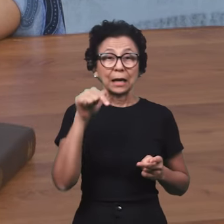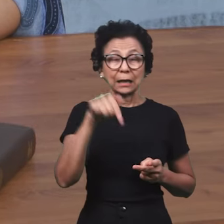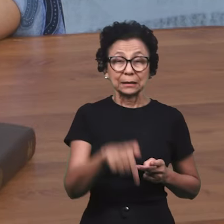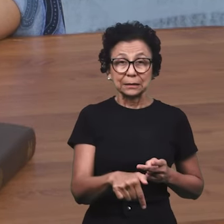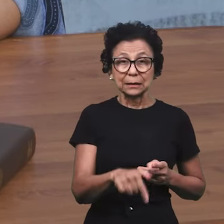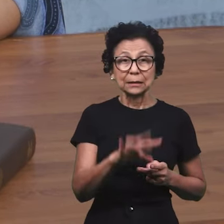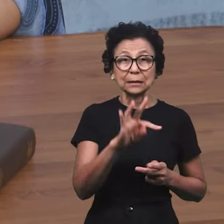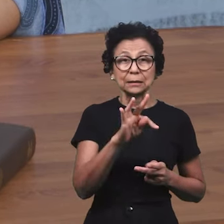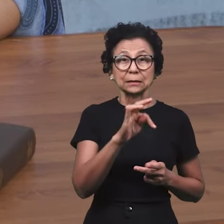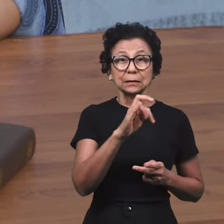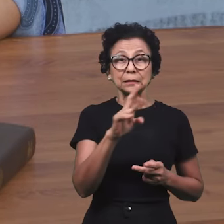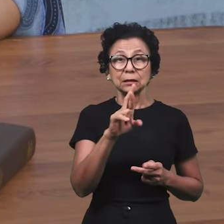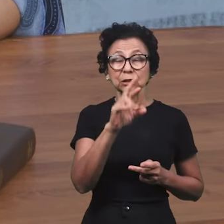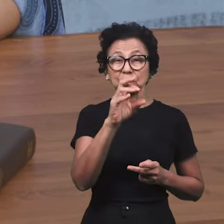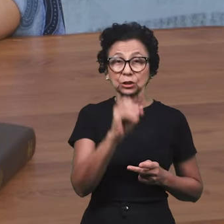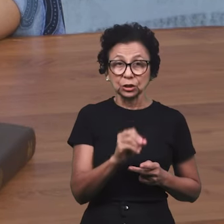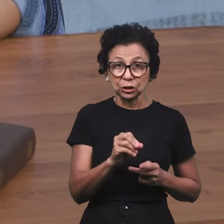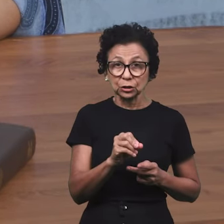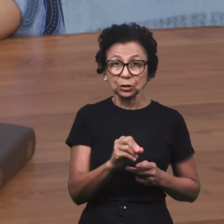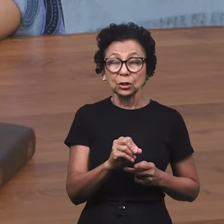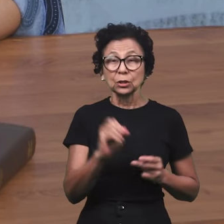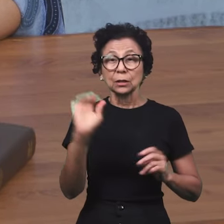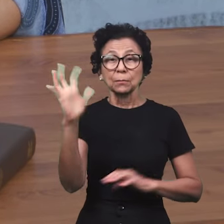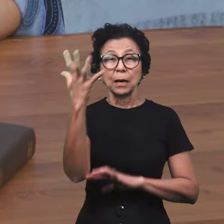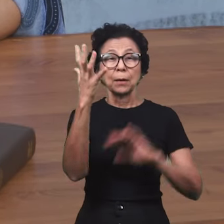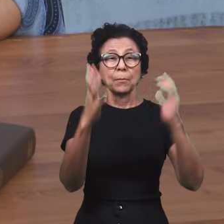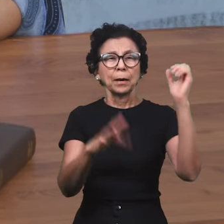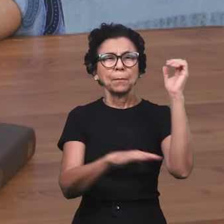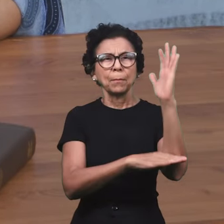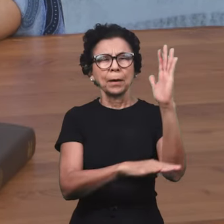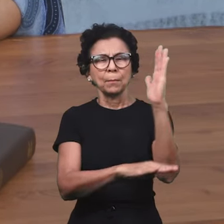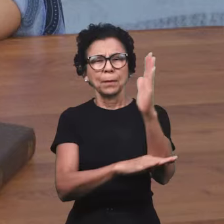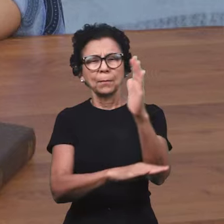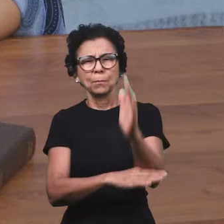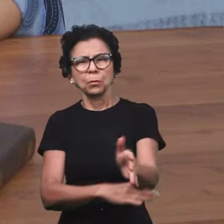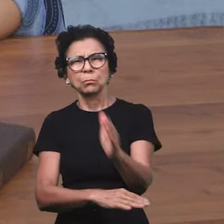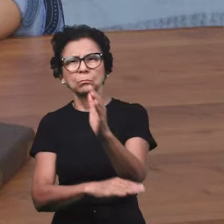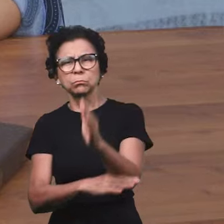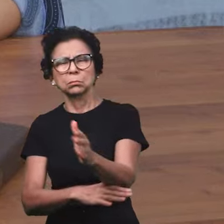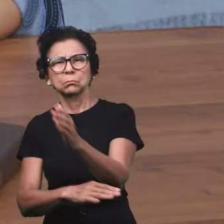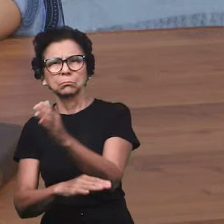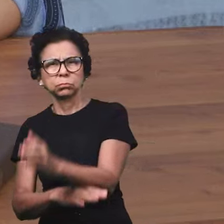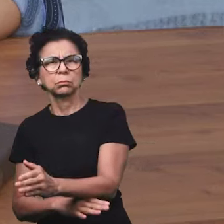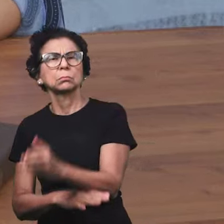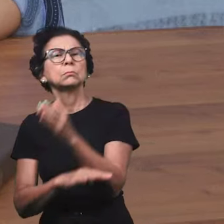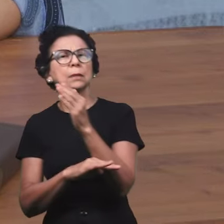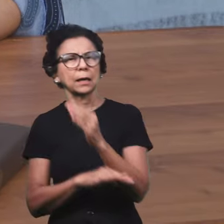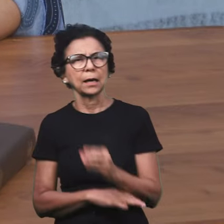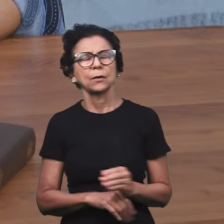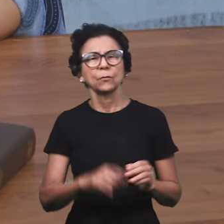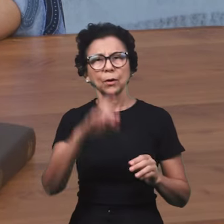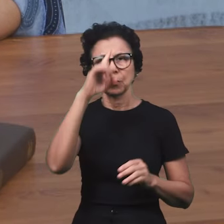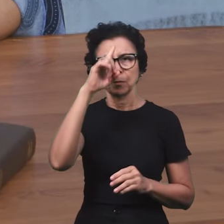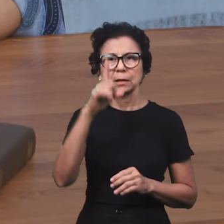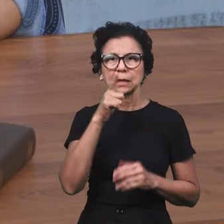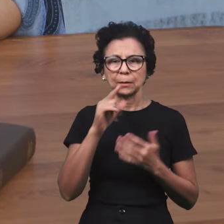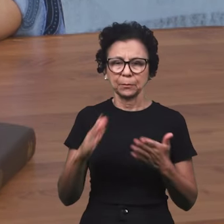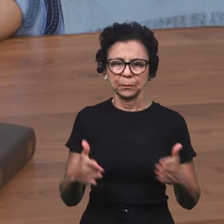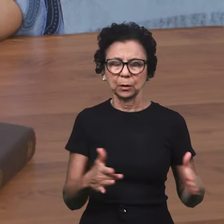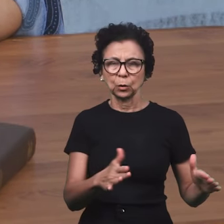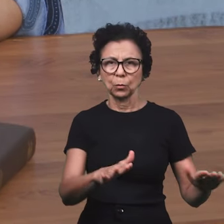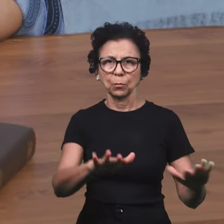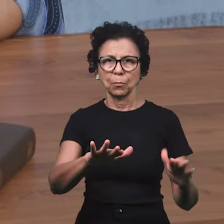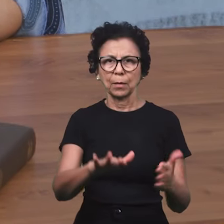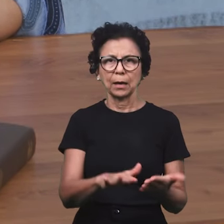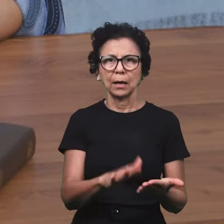Líbano quanto houveres mister, e traremos em jangadas pelo mar a Jope, e tu a